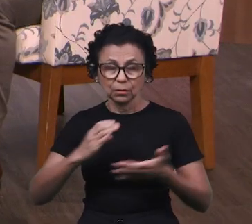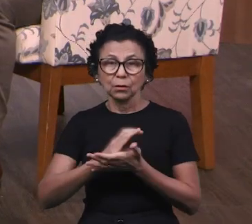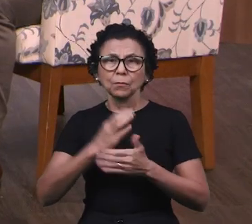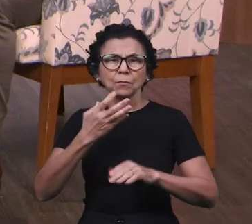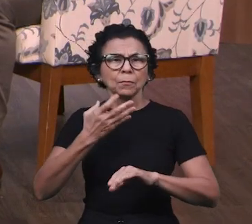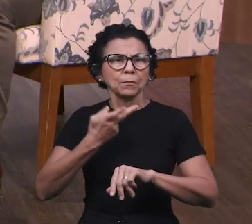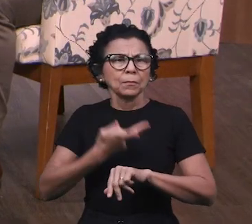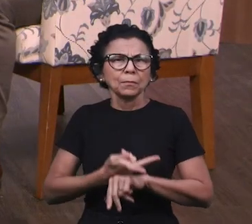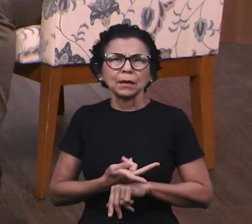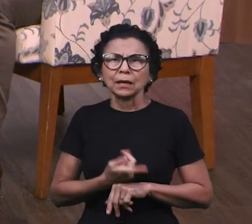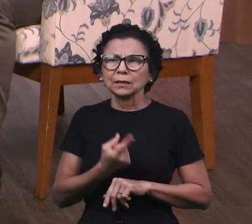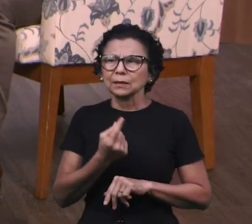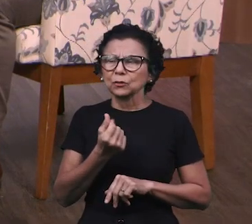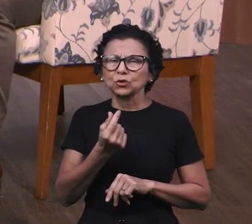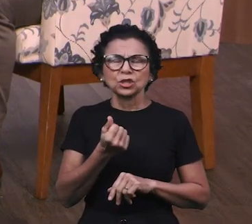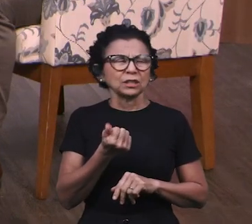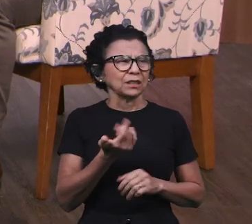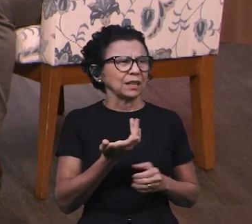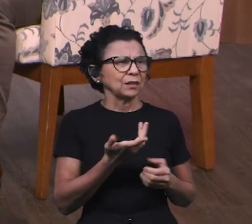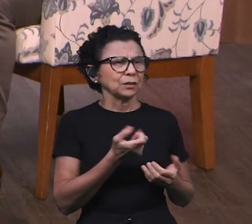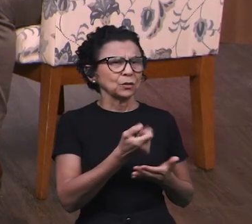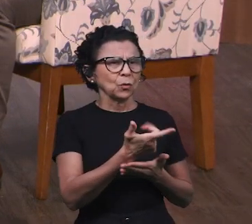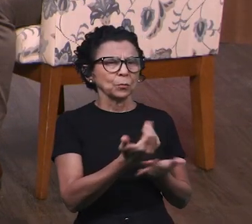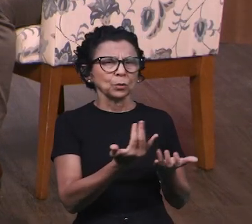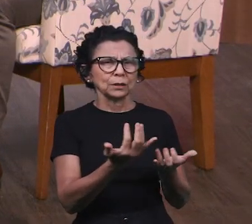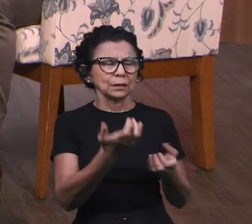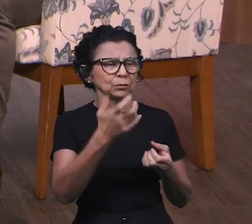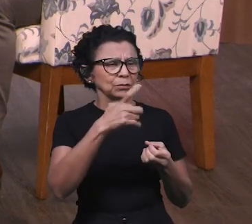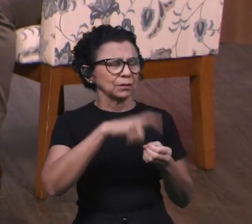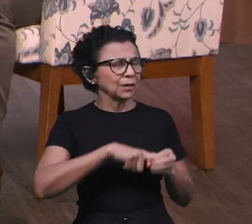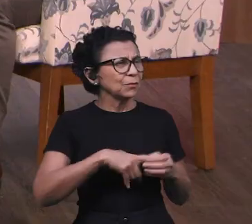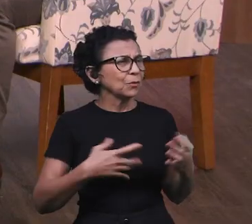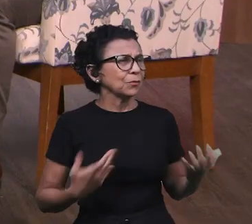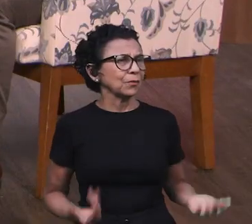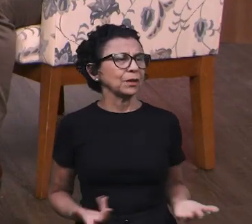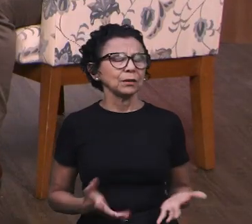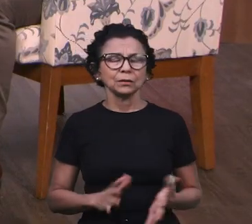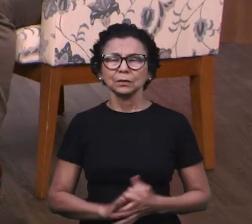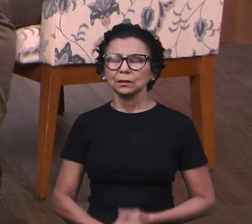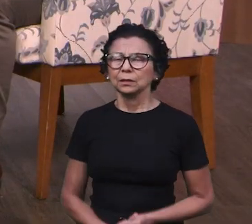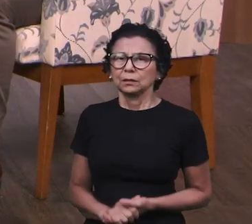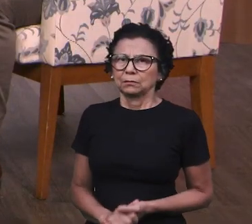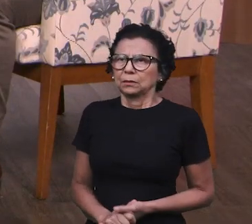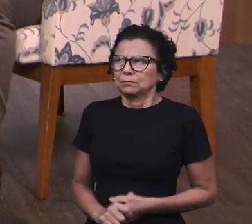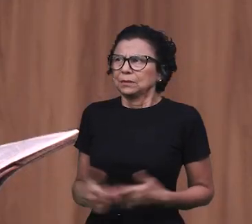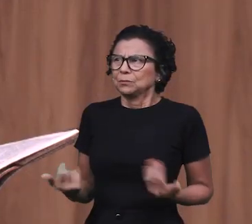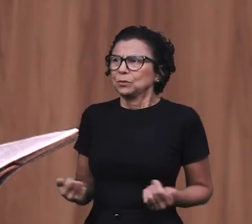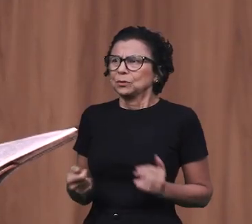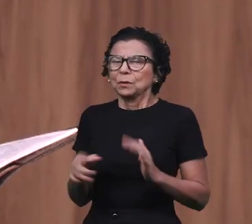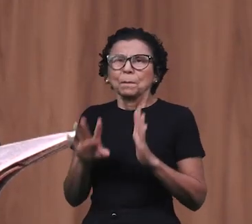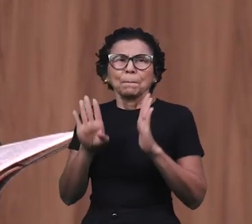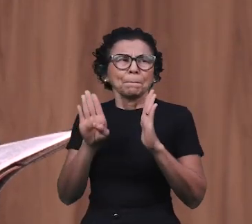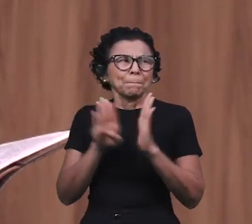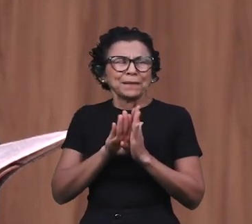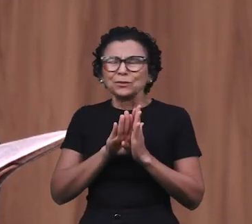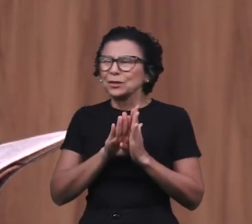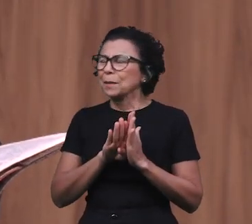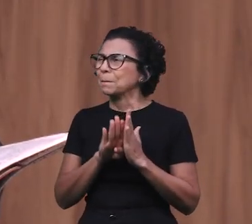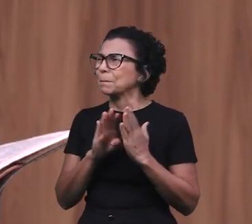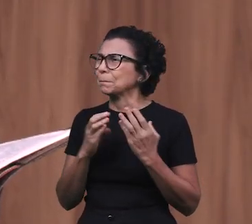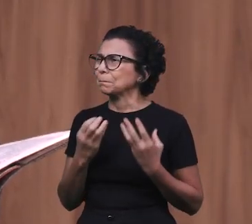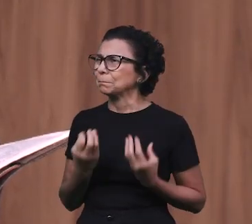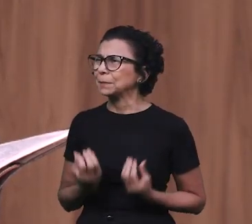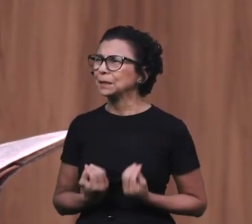ali, eles iam entender isso. O que Benjamim tem a ver com isso tudo? Porque ele não fez parte do nosso plano. Nós o vendemos,